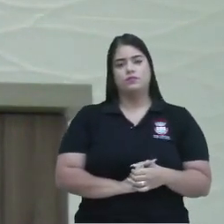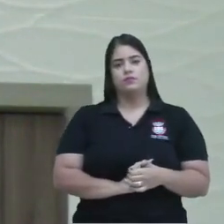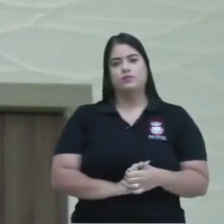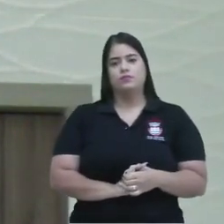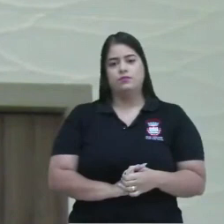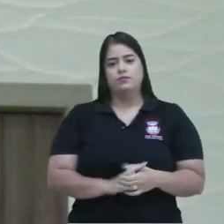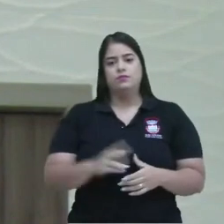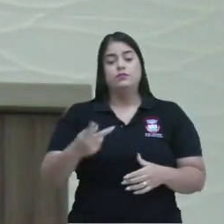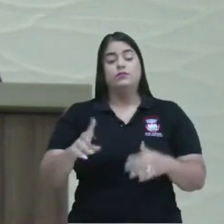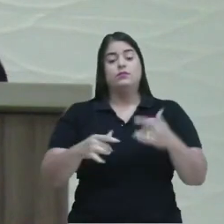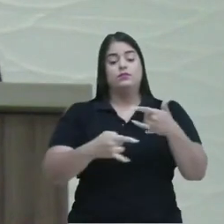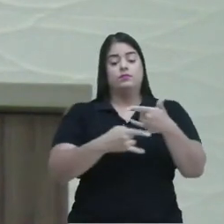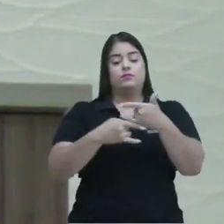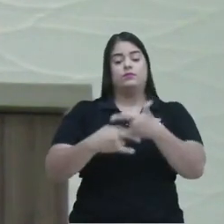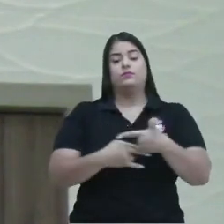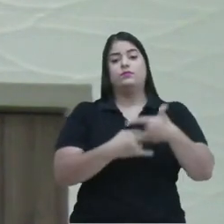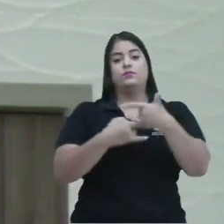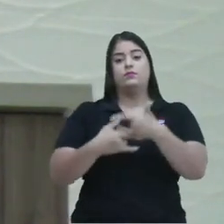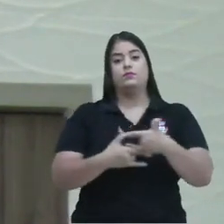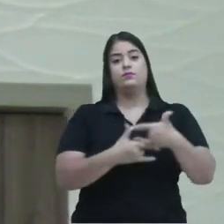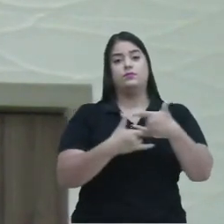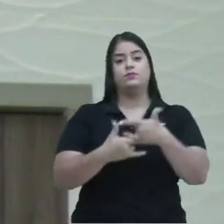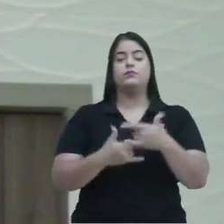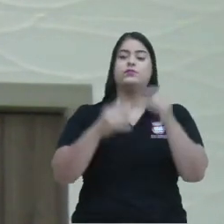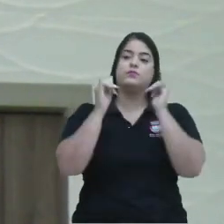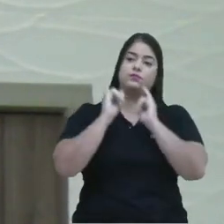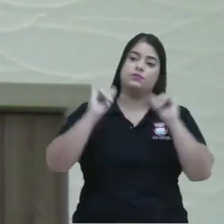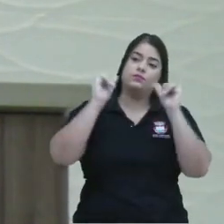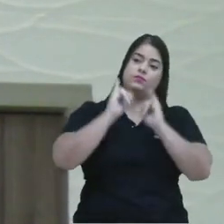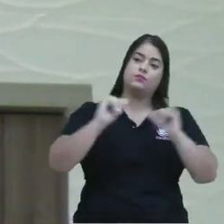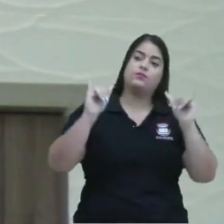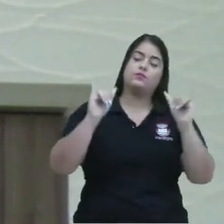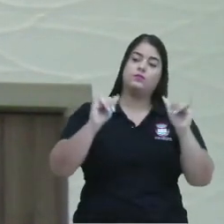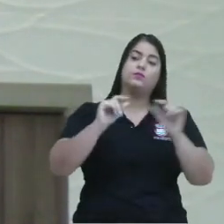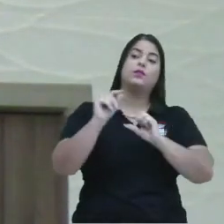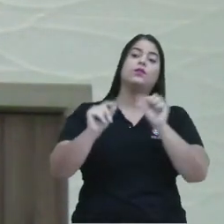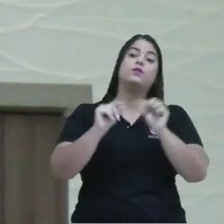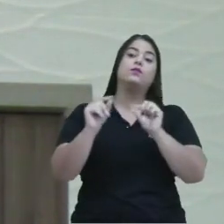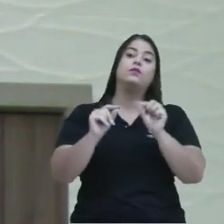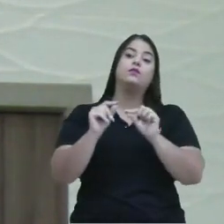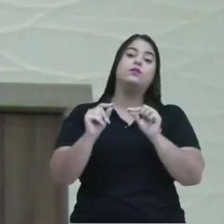sua live dizia que ia mais no CISPUM do que o CISPUM ia até a ele. Se tivesse